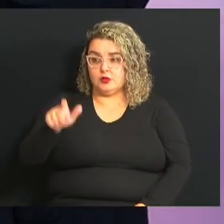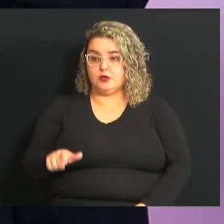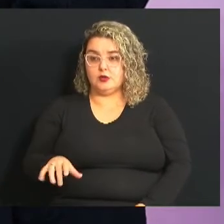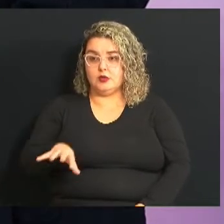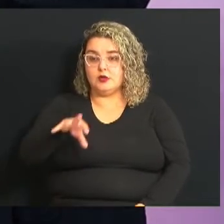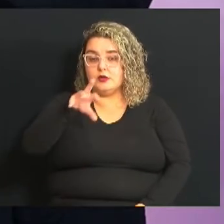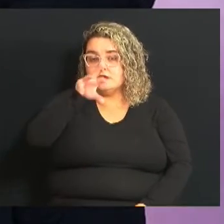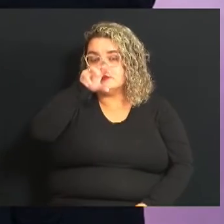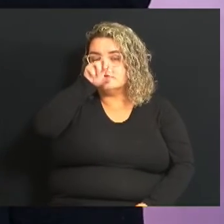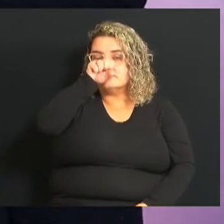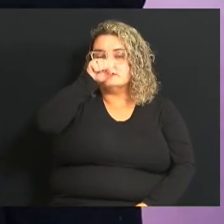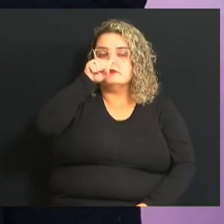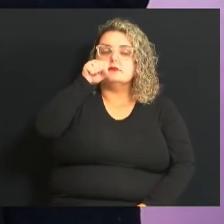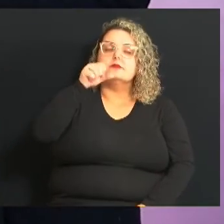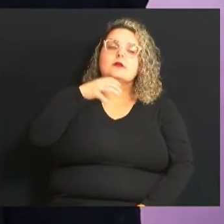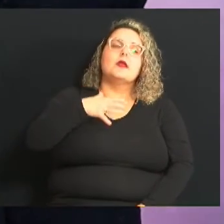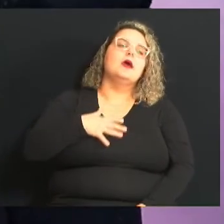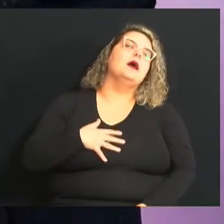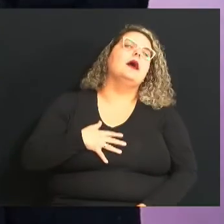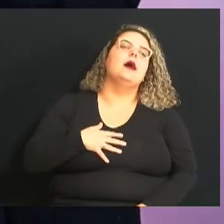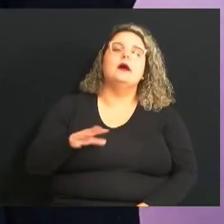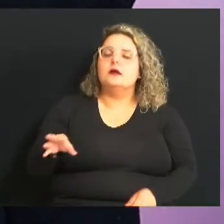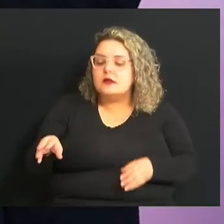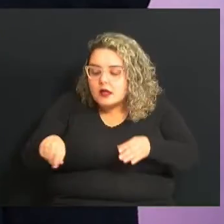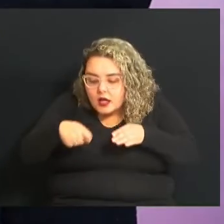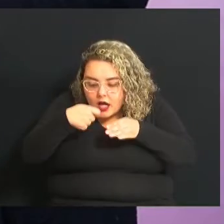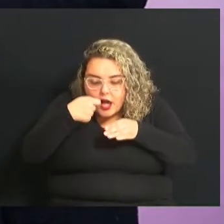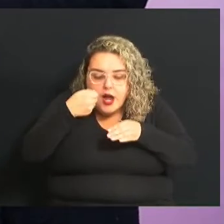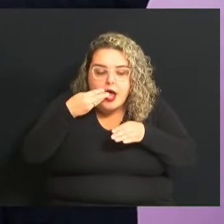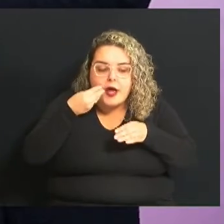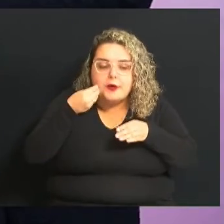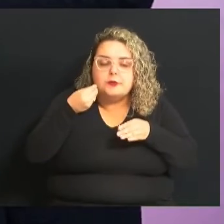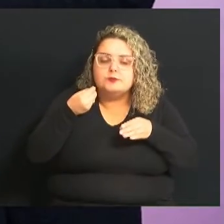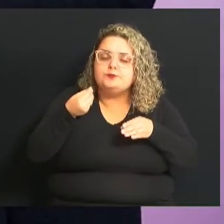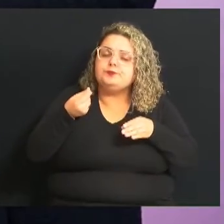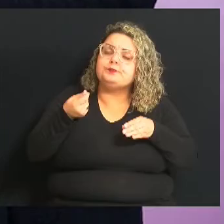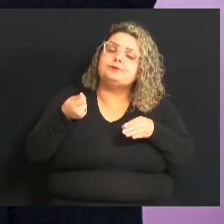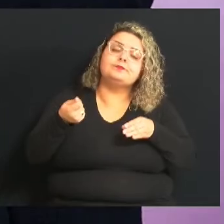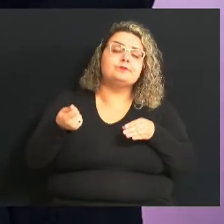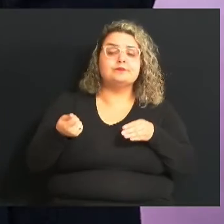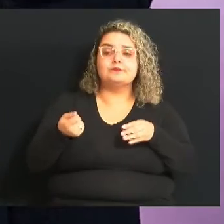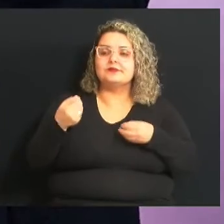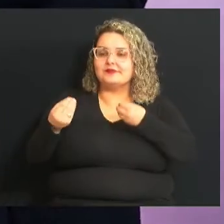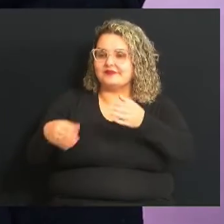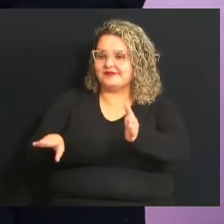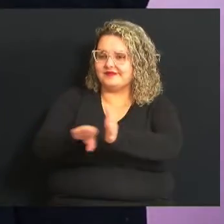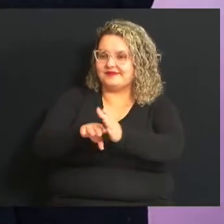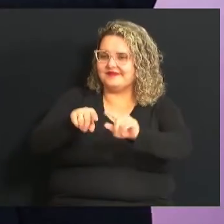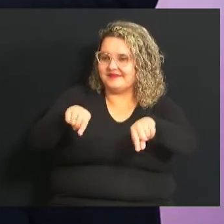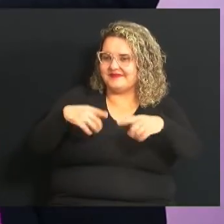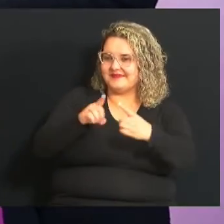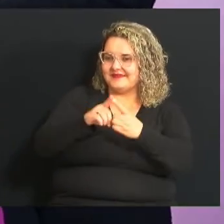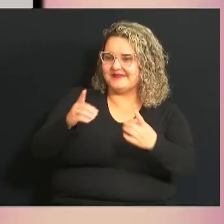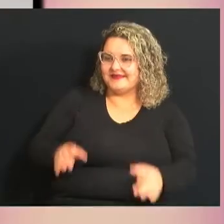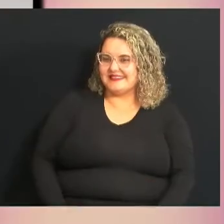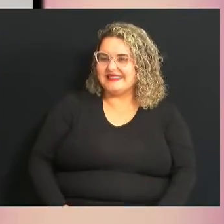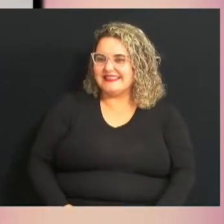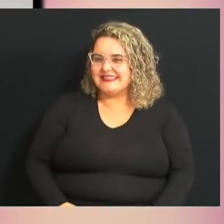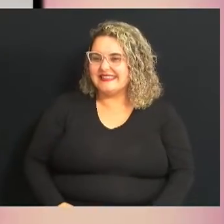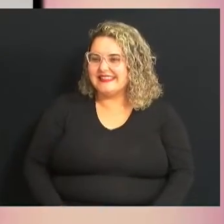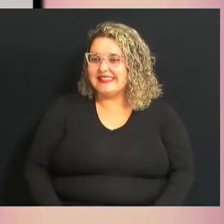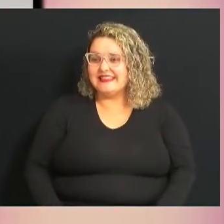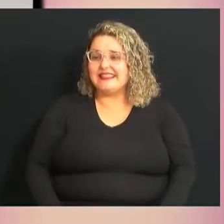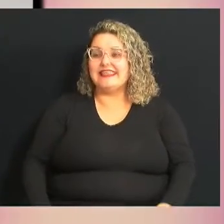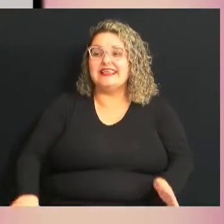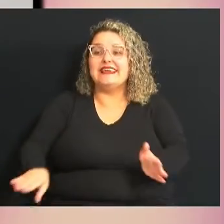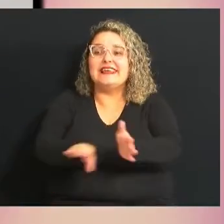cheiro, a sentir, né, o gosto, né? Como é que ela chega aí no consultório? O que ela chega falando? Ela